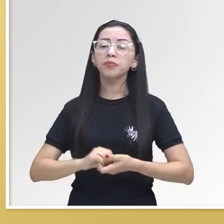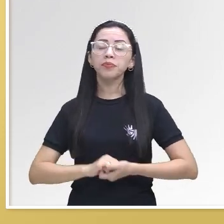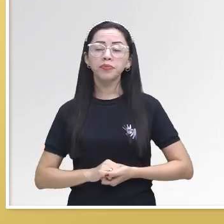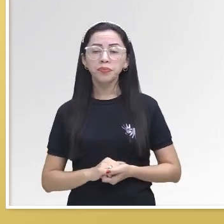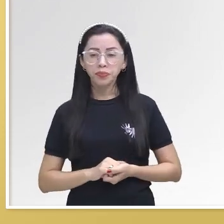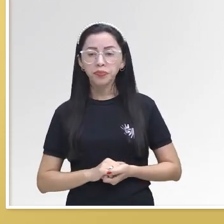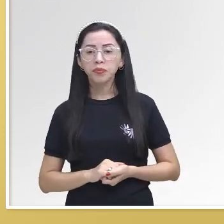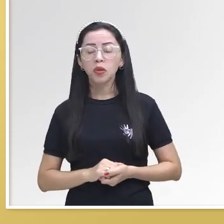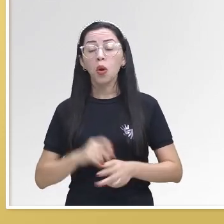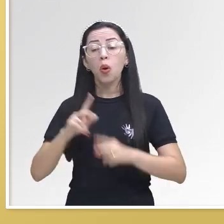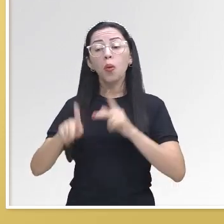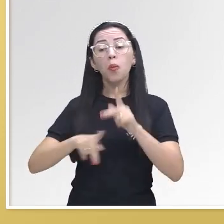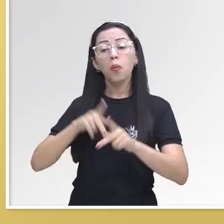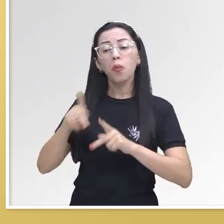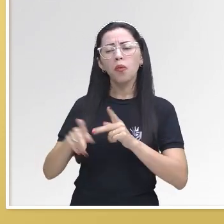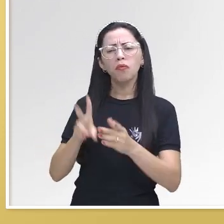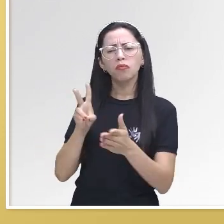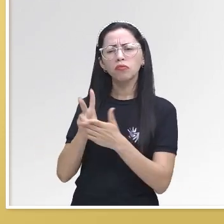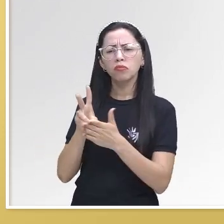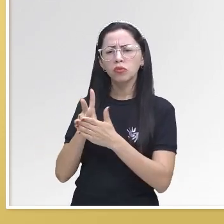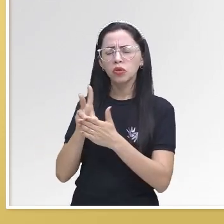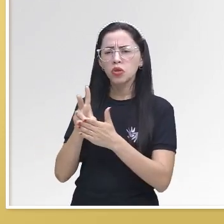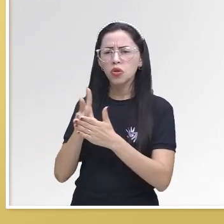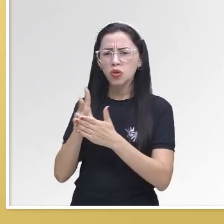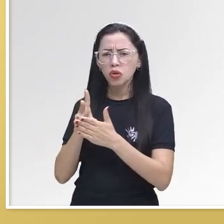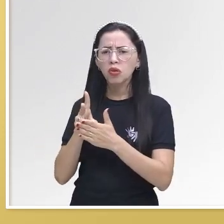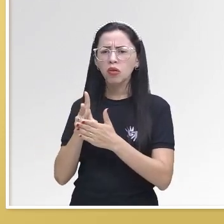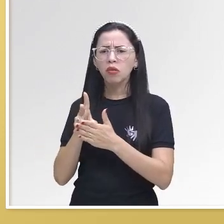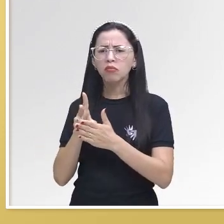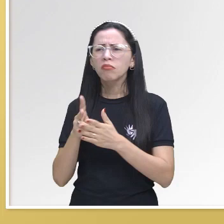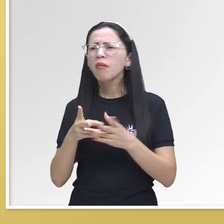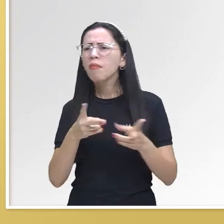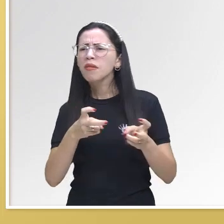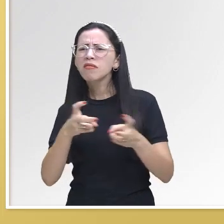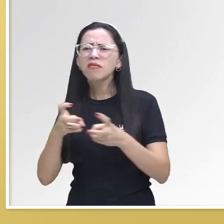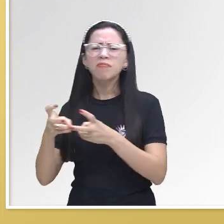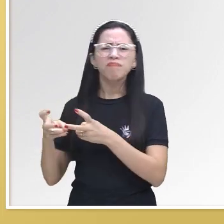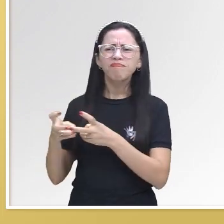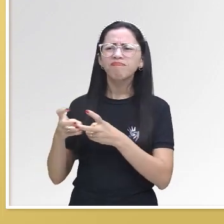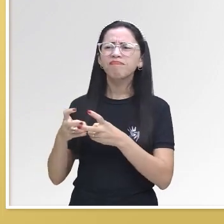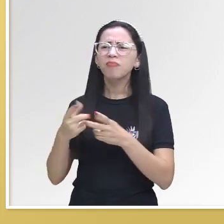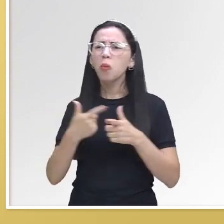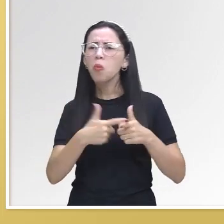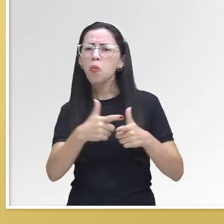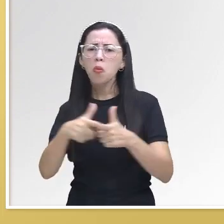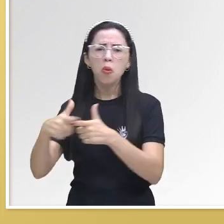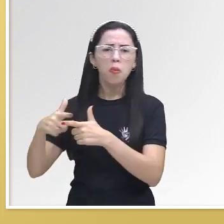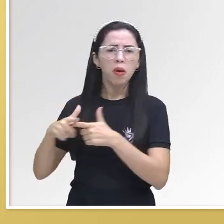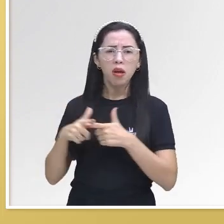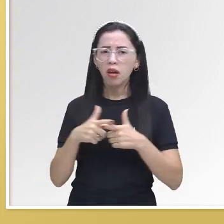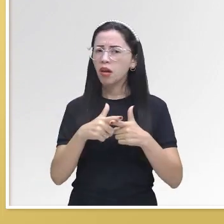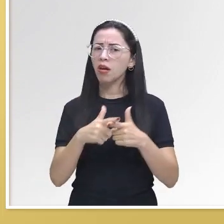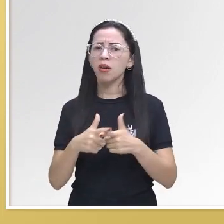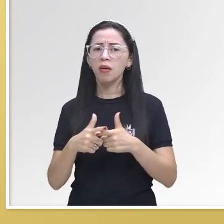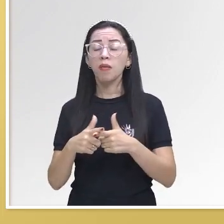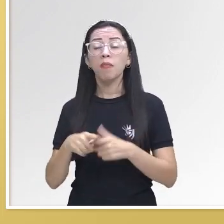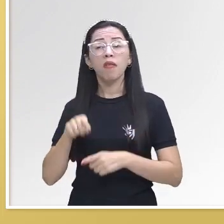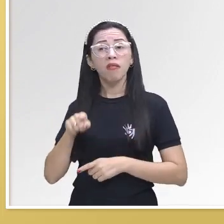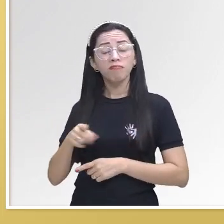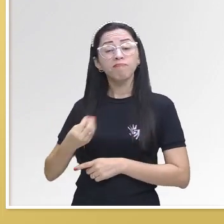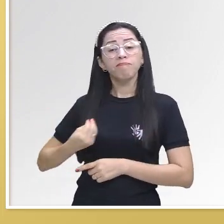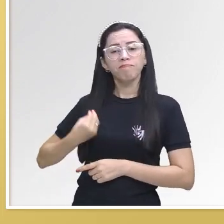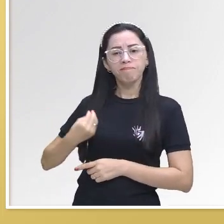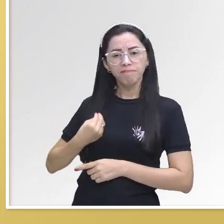Os povos indígenas frequentemente se veem às voltas de conflitos acirrados na defesa de forma de sobrevivência e da sua